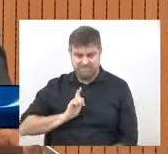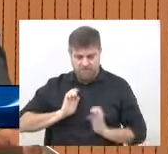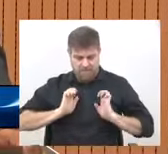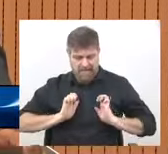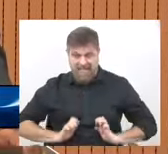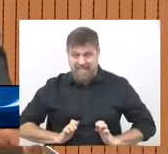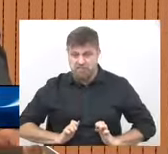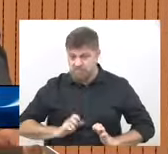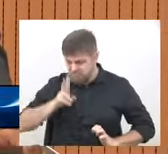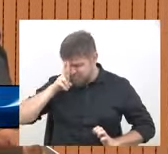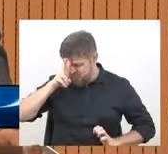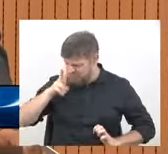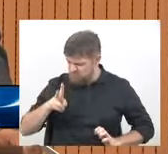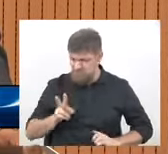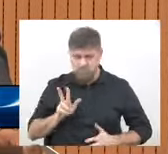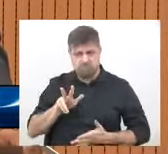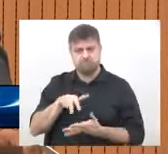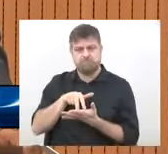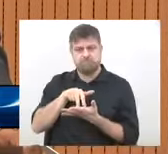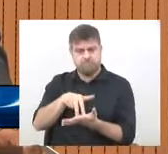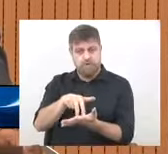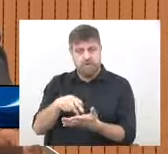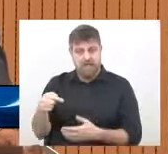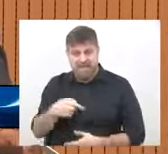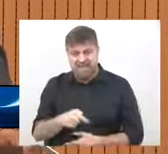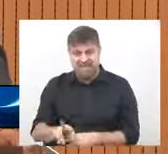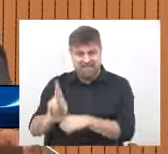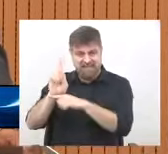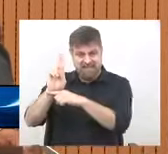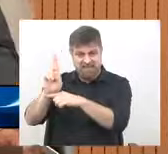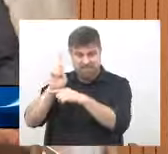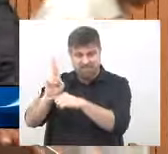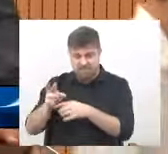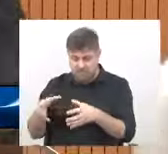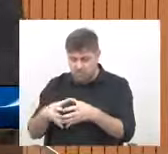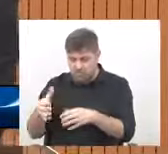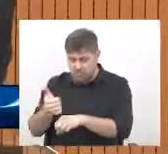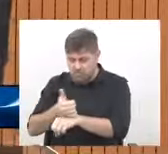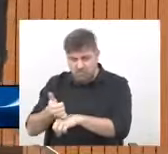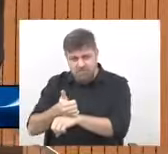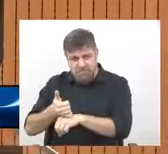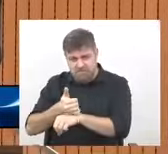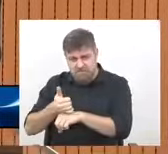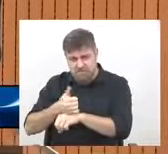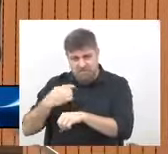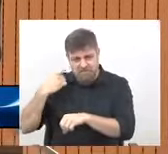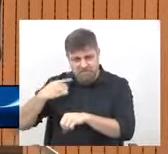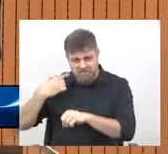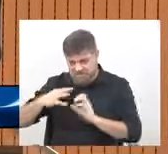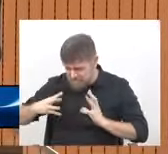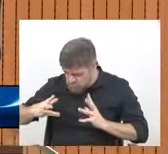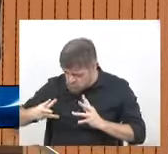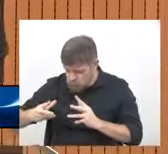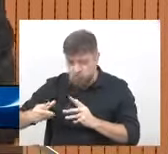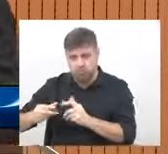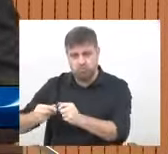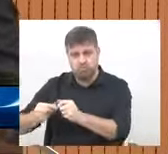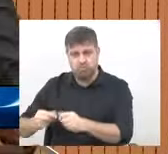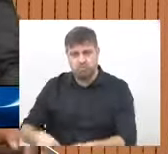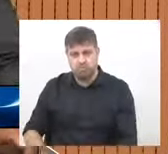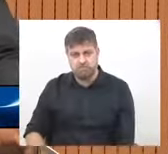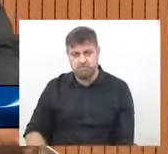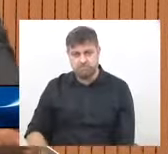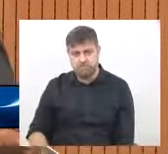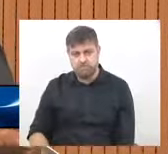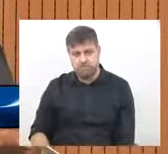grande na cidade de Campinas, porque ele representa toda uma categoria, toda uma classe, né? Todo